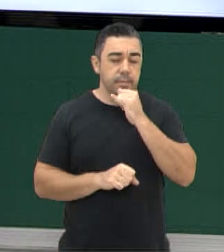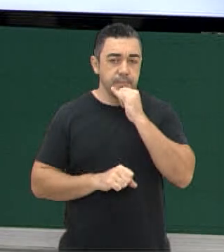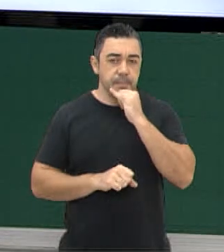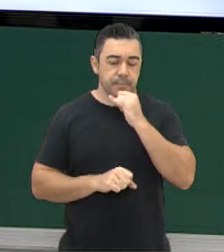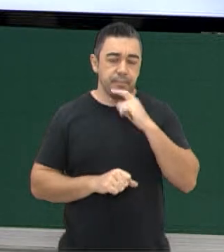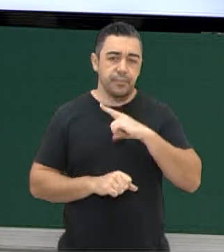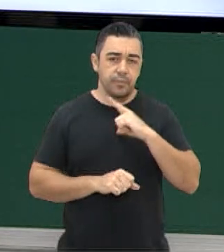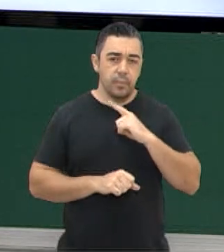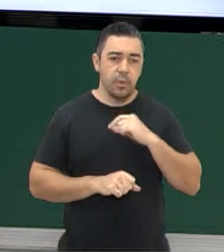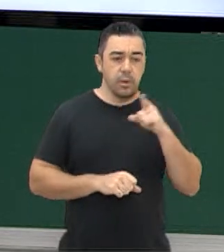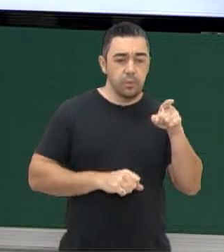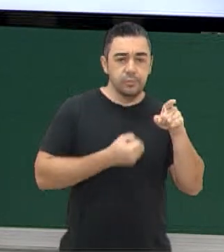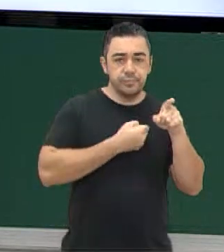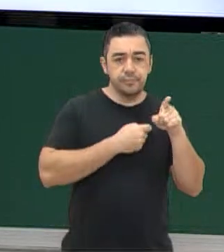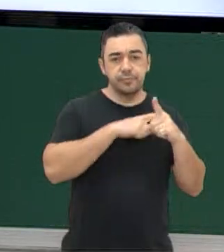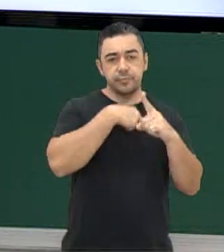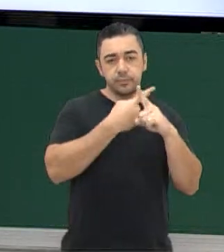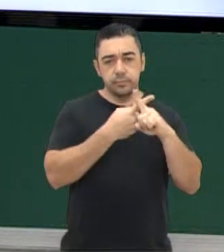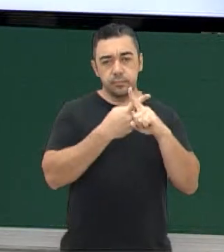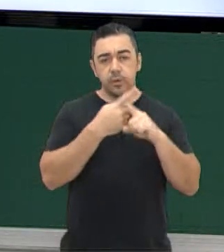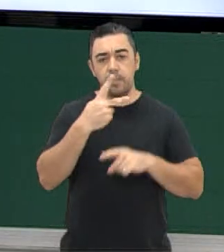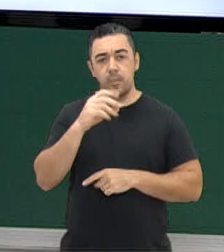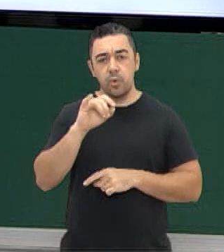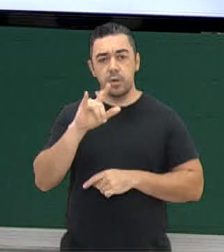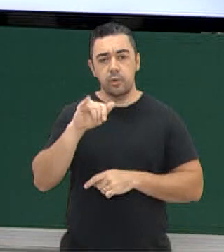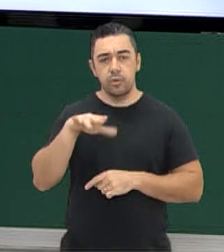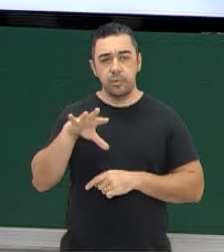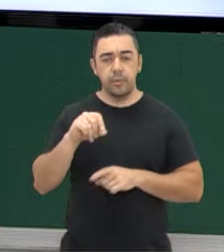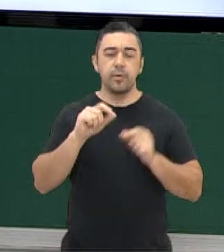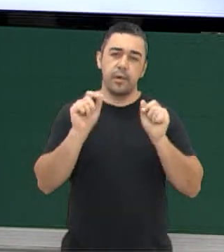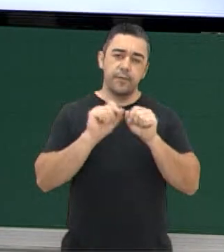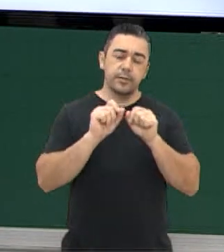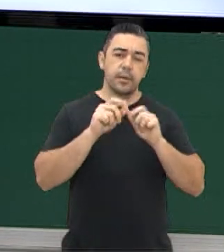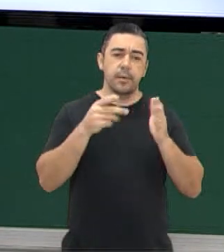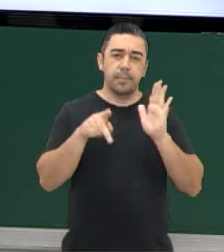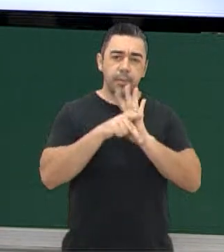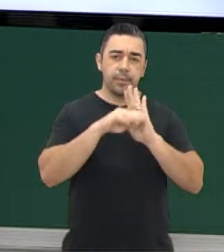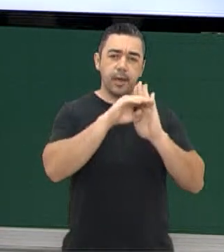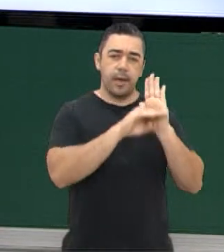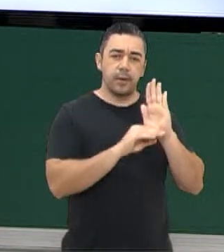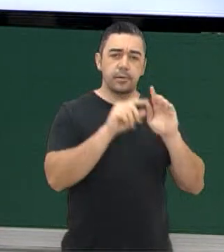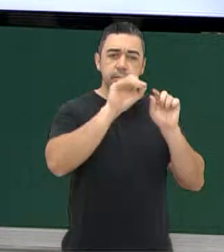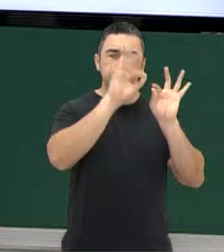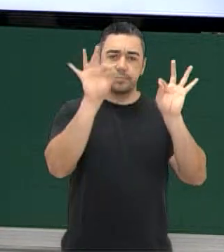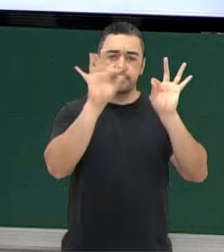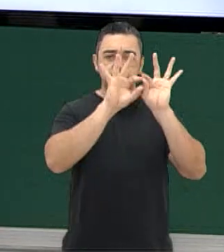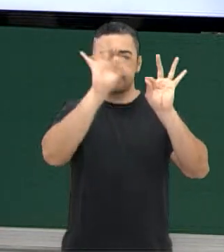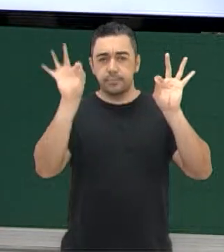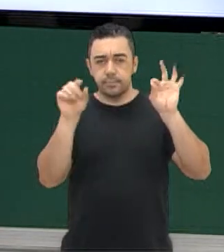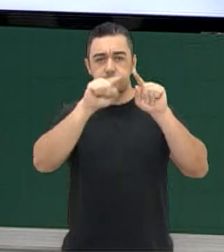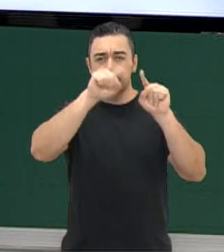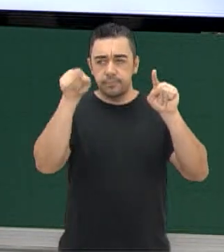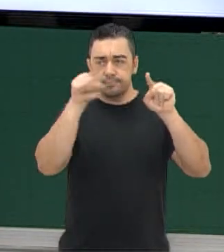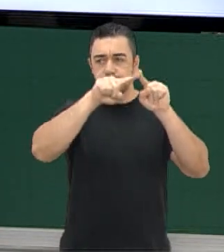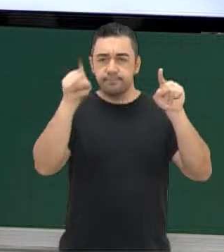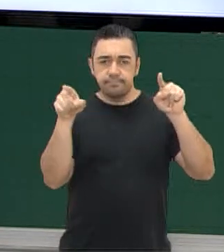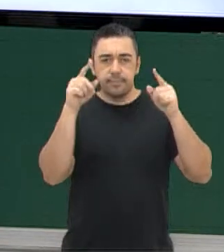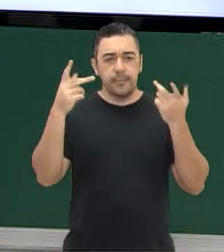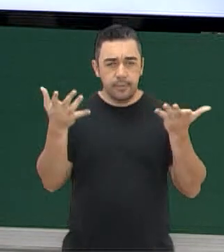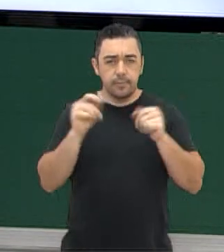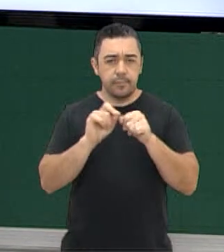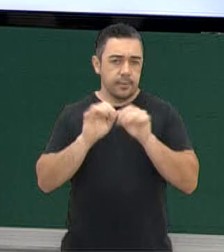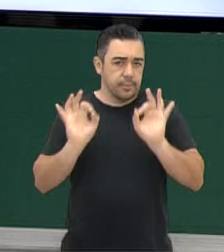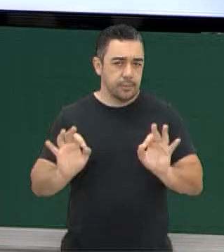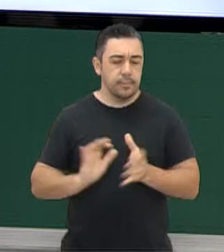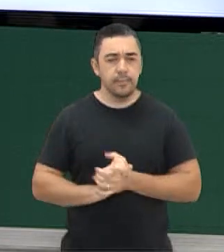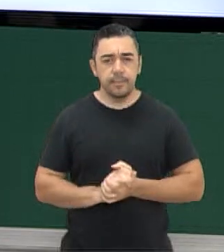multiplicando um polinômio, eu tenho que fazer o quê? Propriedade distributiva. Colocar, multiplicar um termo pelo